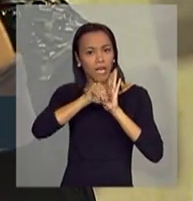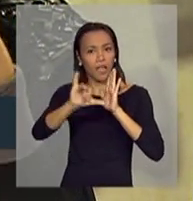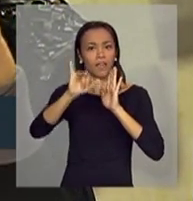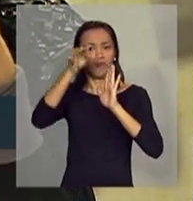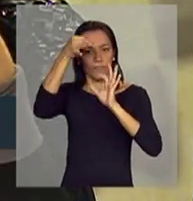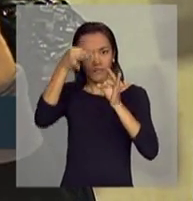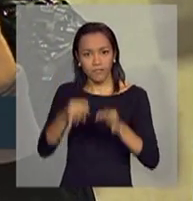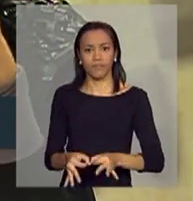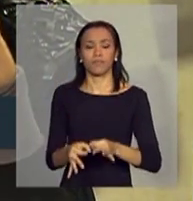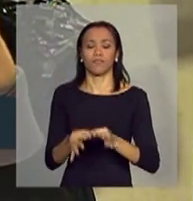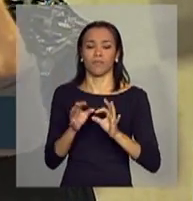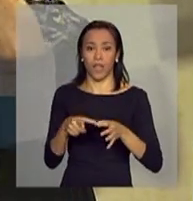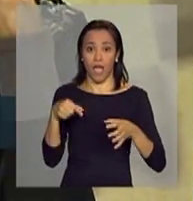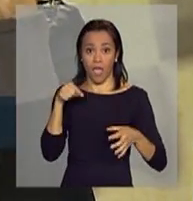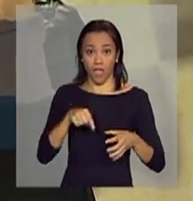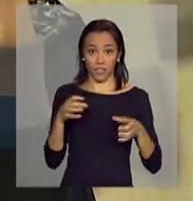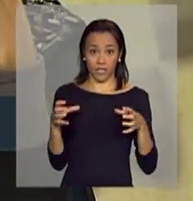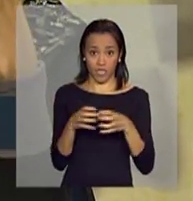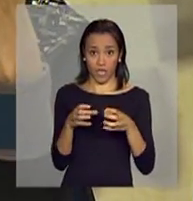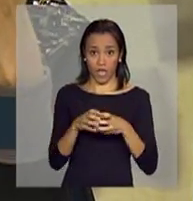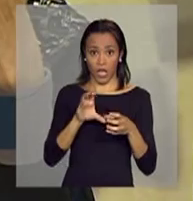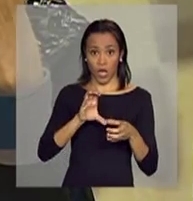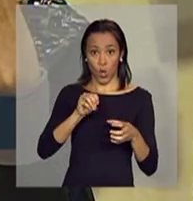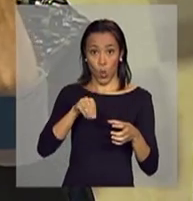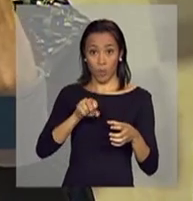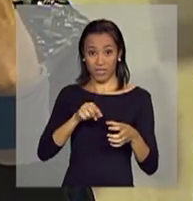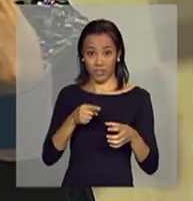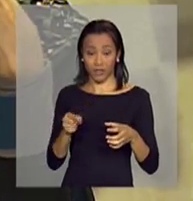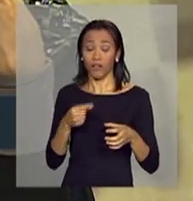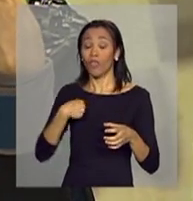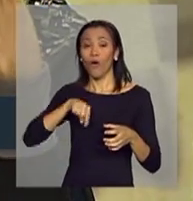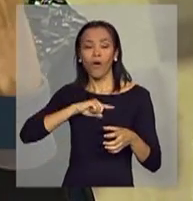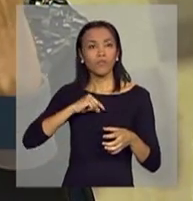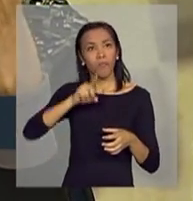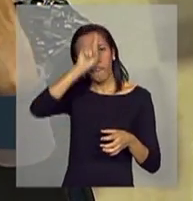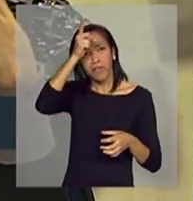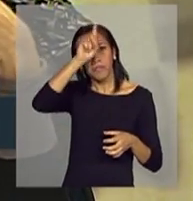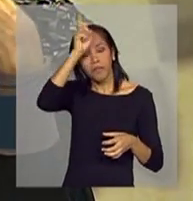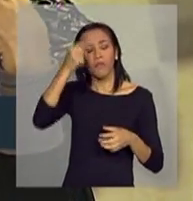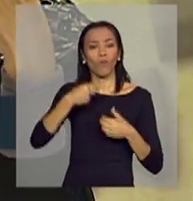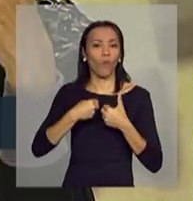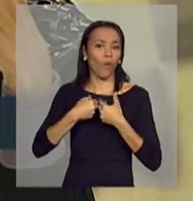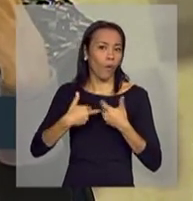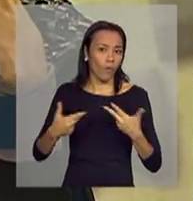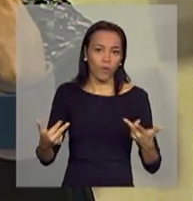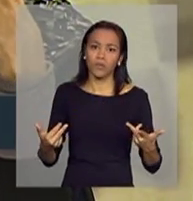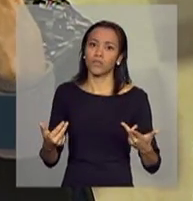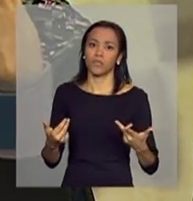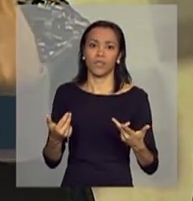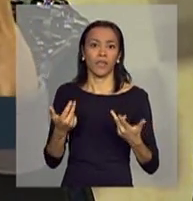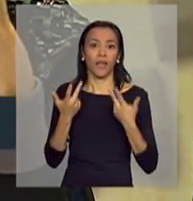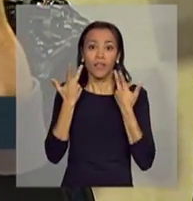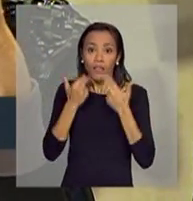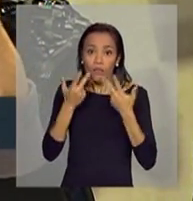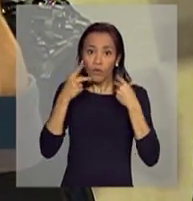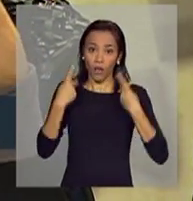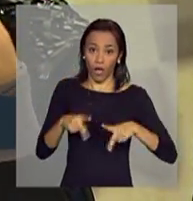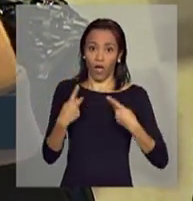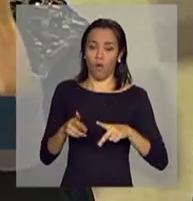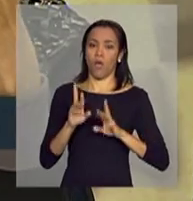ou seja, normatizada. Nós não estamos inventando nada. quando dizemos que é da natureza da Comissão da